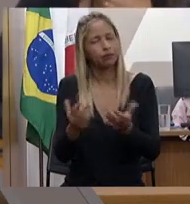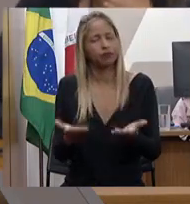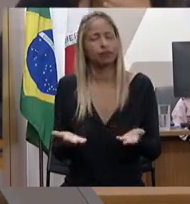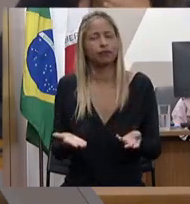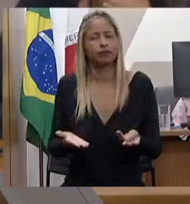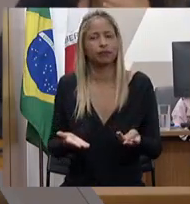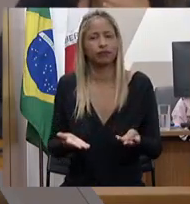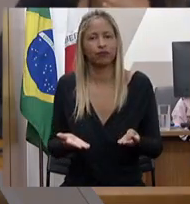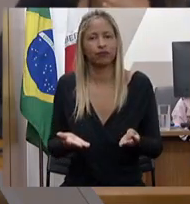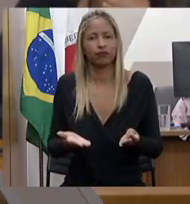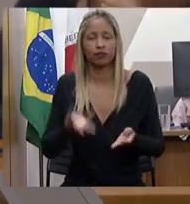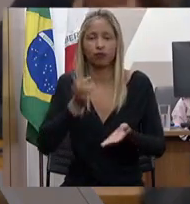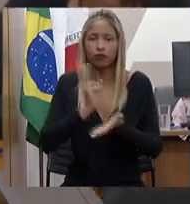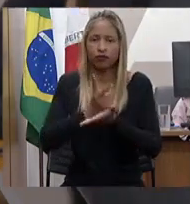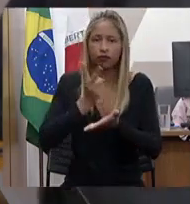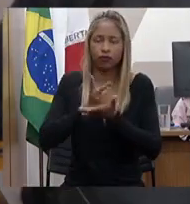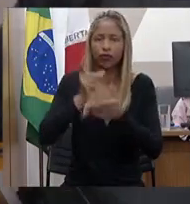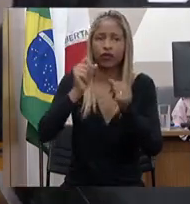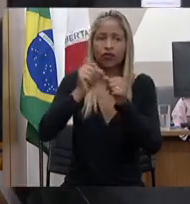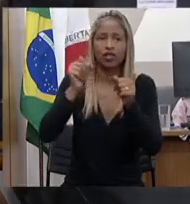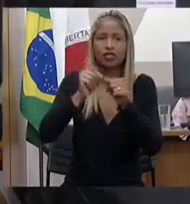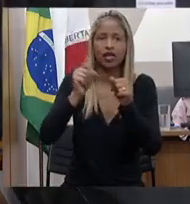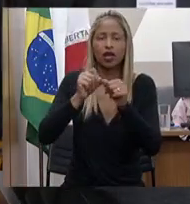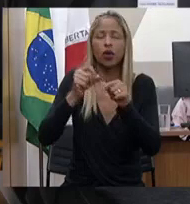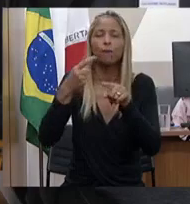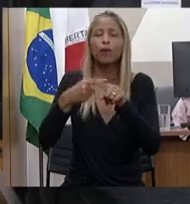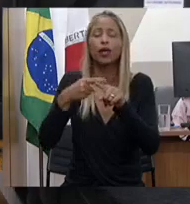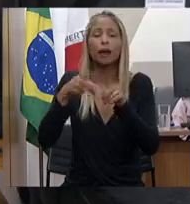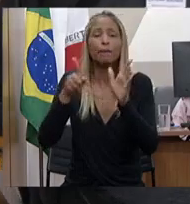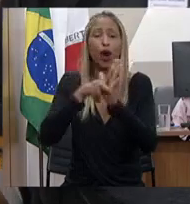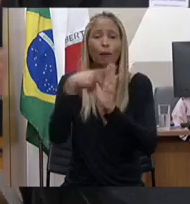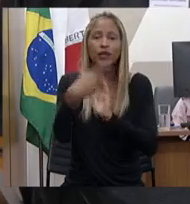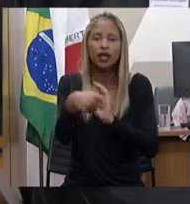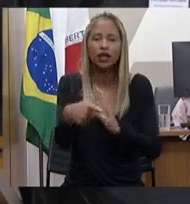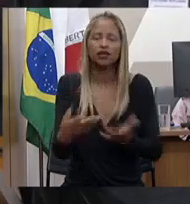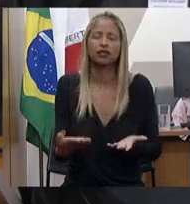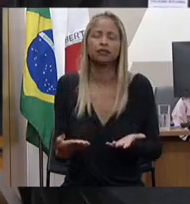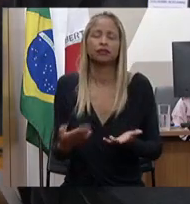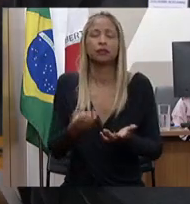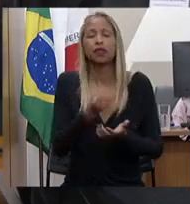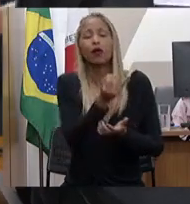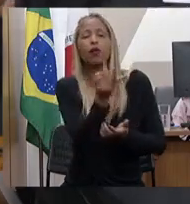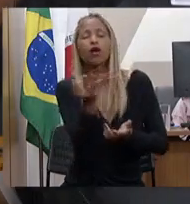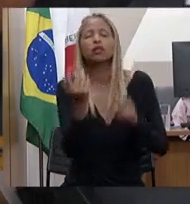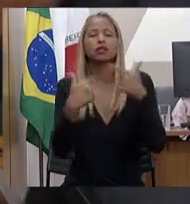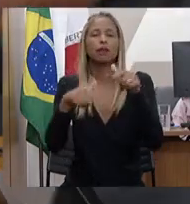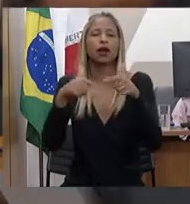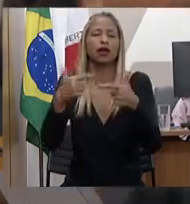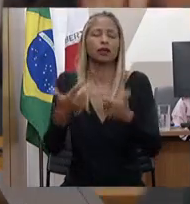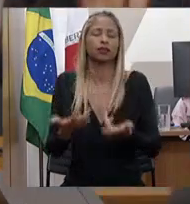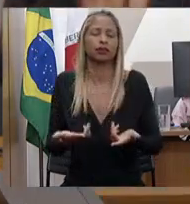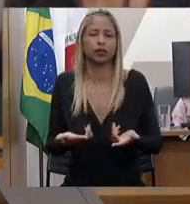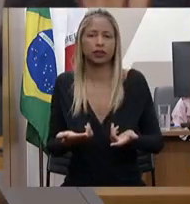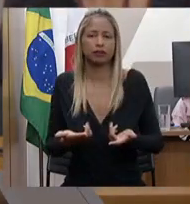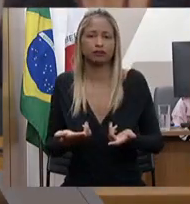mas continua fazendo isso sobre o concurso deles mesmos né pontos trabalhadores que se vitimam custam